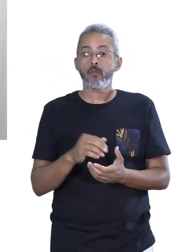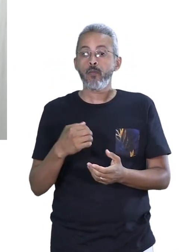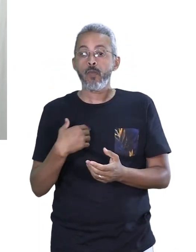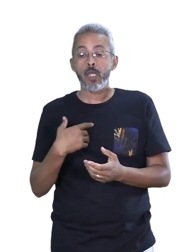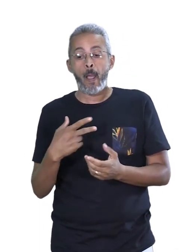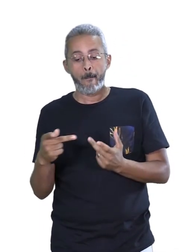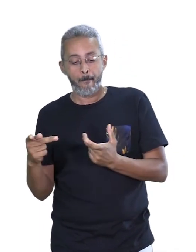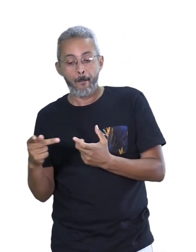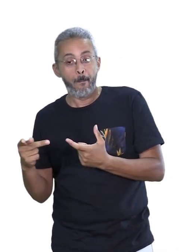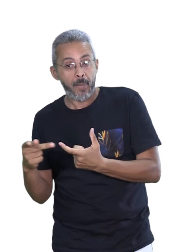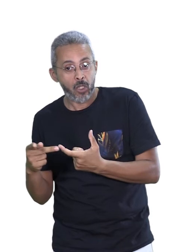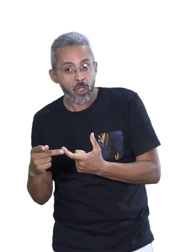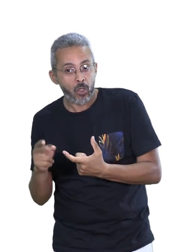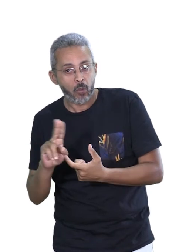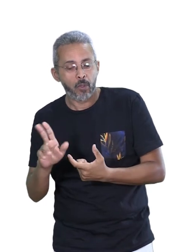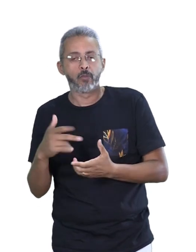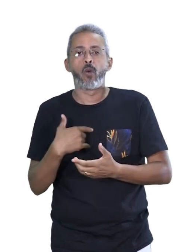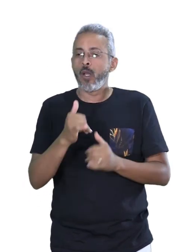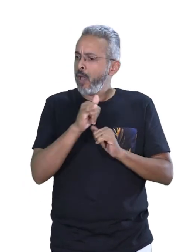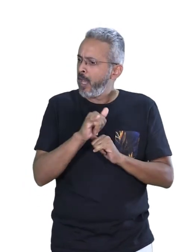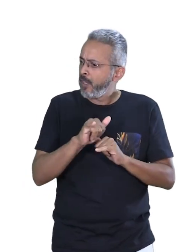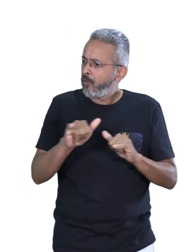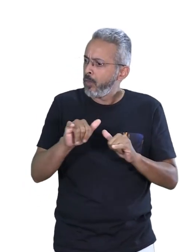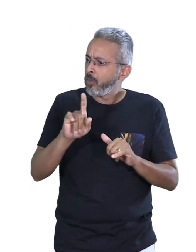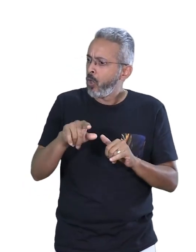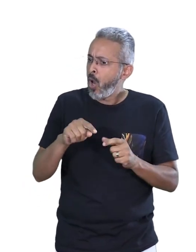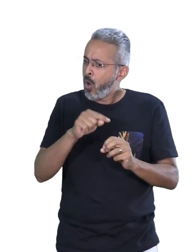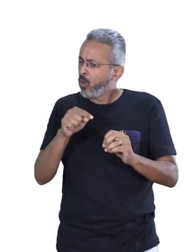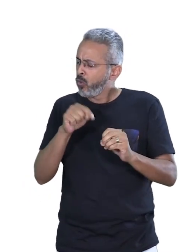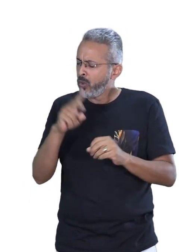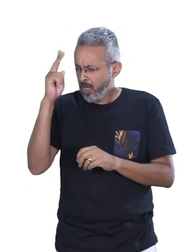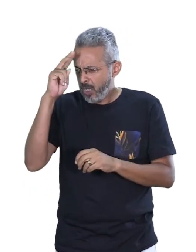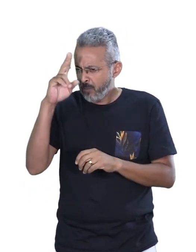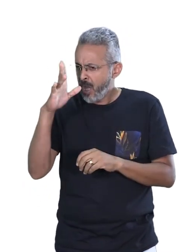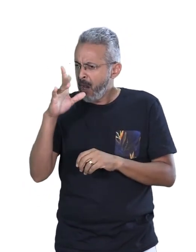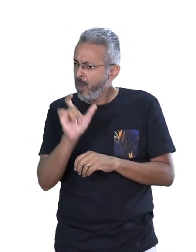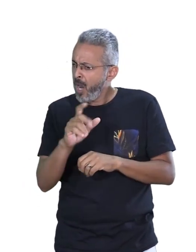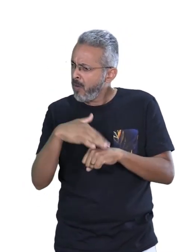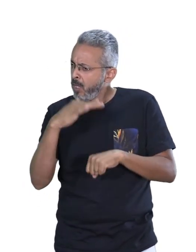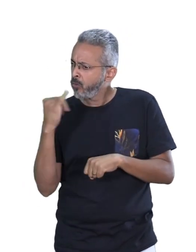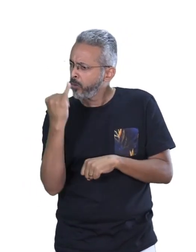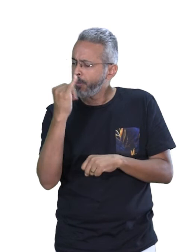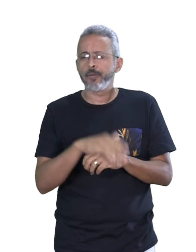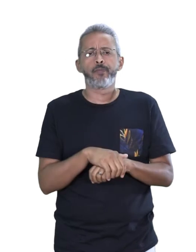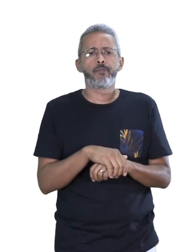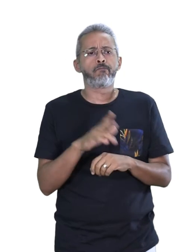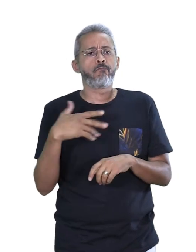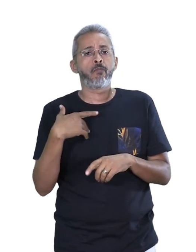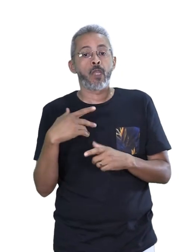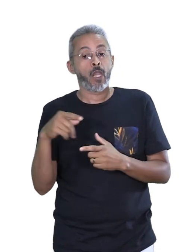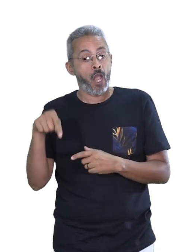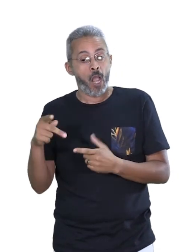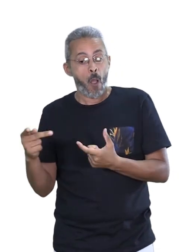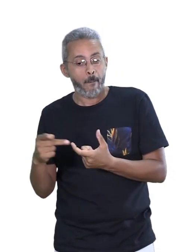um. Predicado nominal. Quando a informação, o núcleo, se lembram? Palavra mais